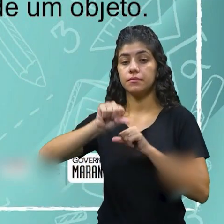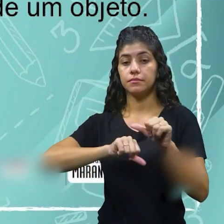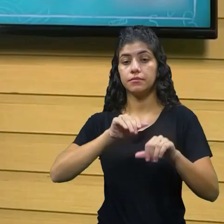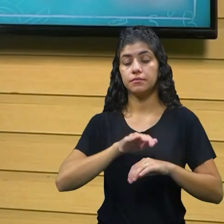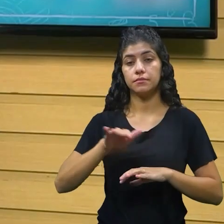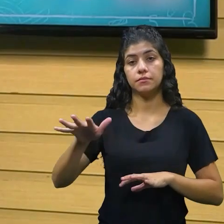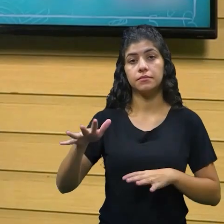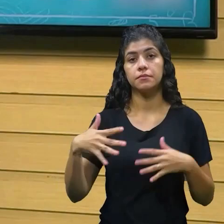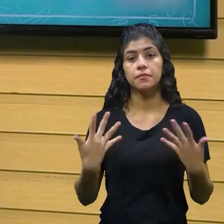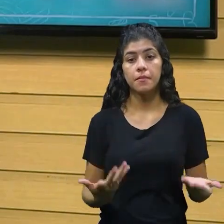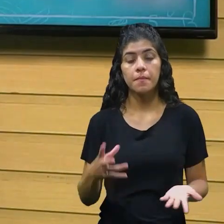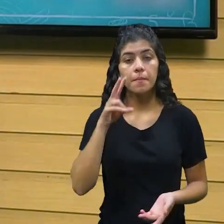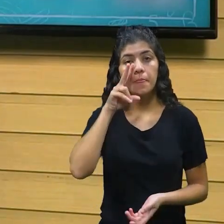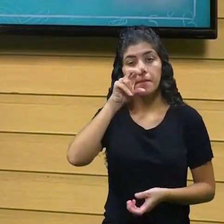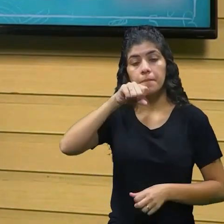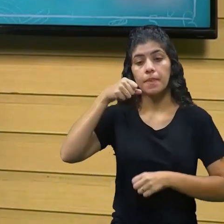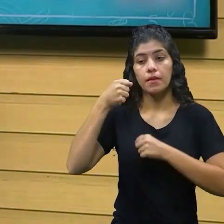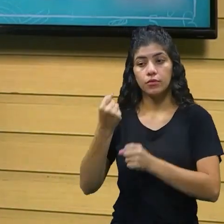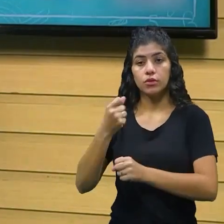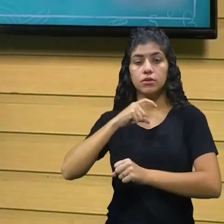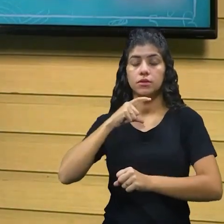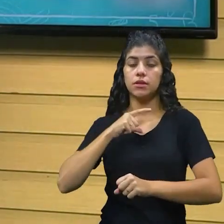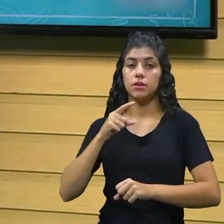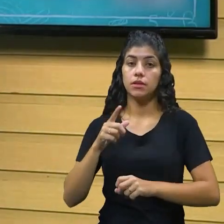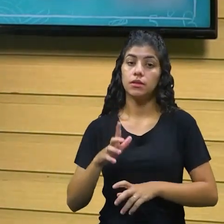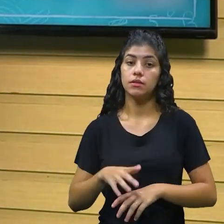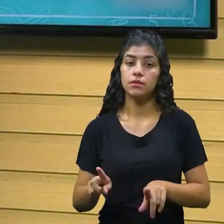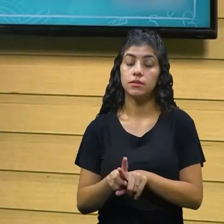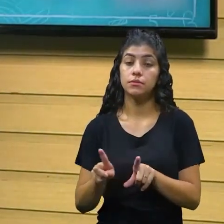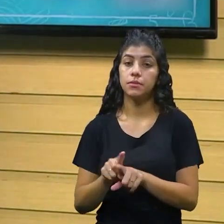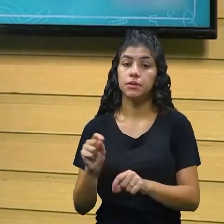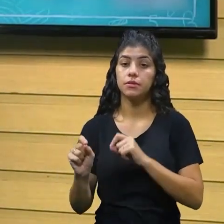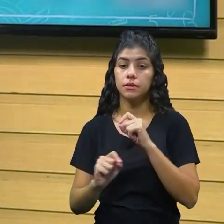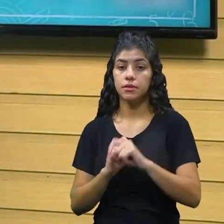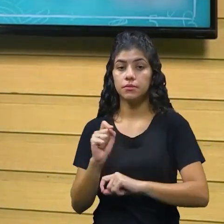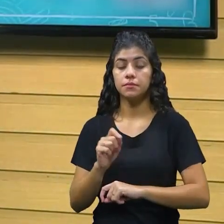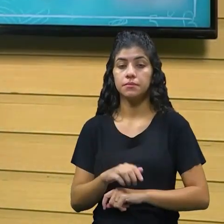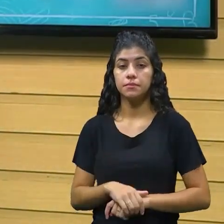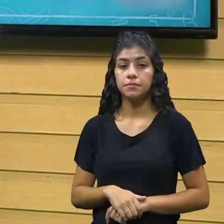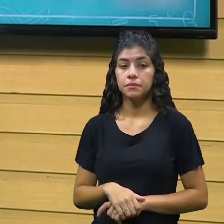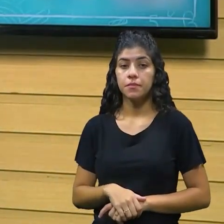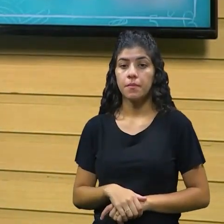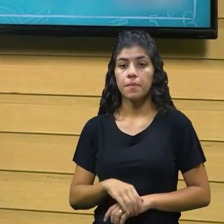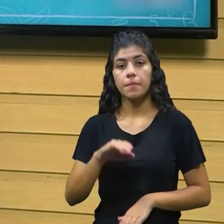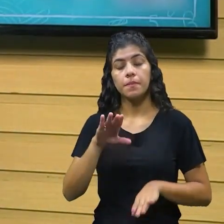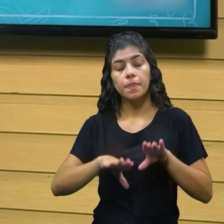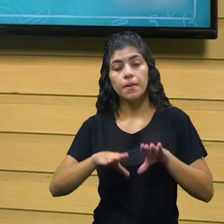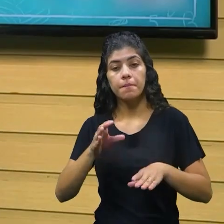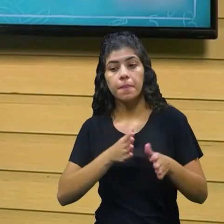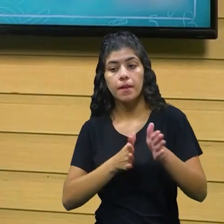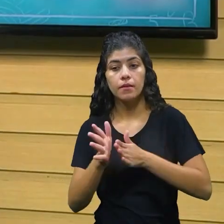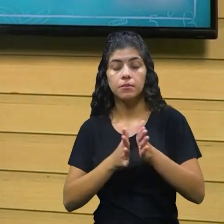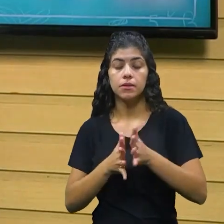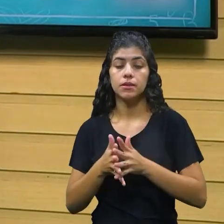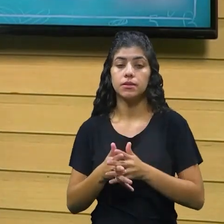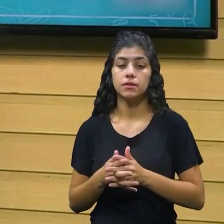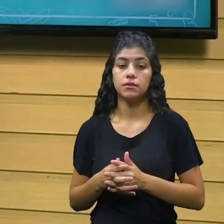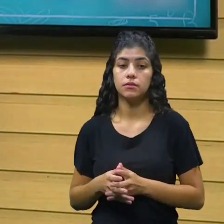do movimento. Então, quanto mais força você aplica a determinado objeto, força de movimentação, tá? Não